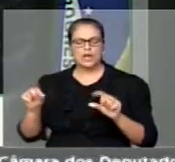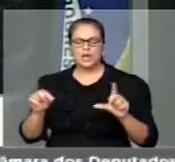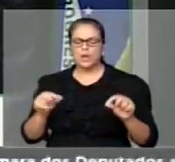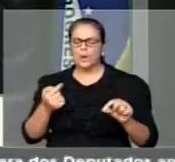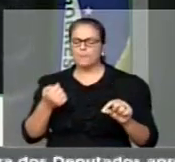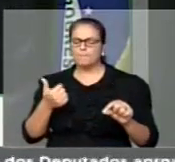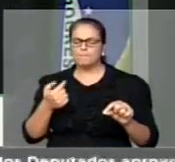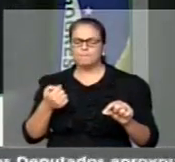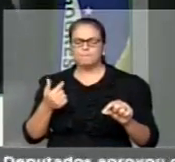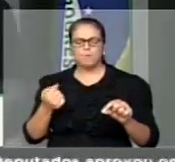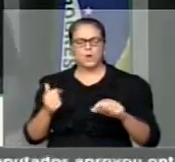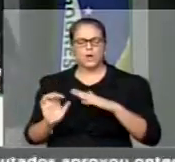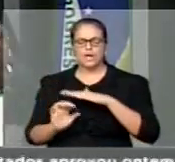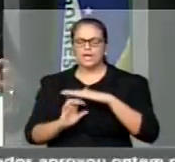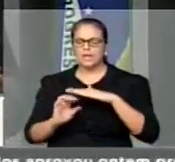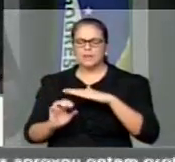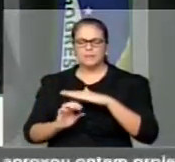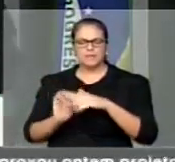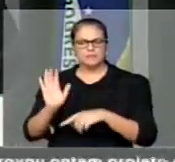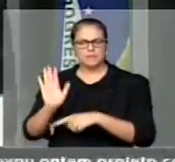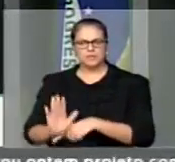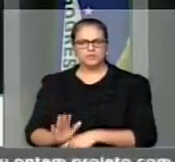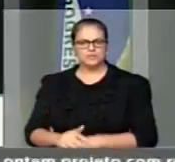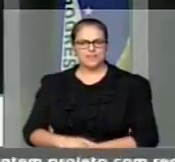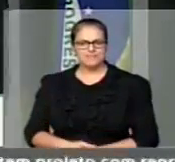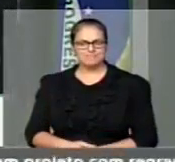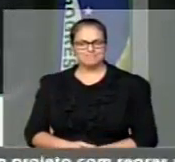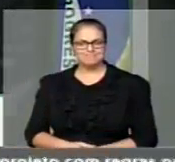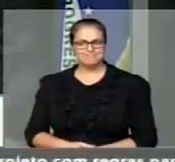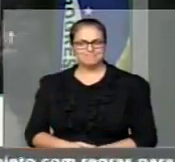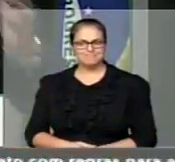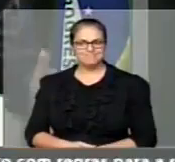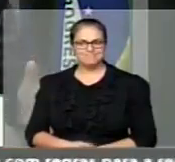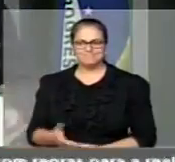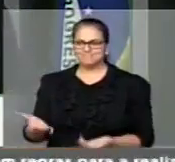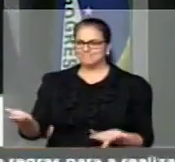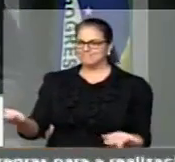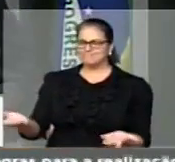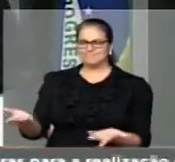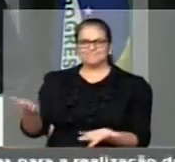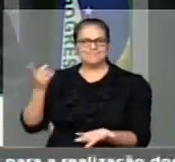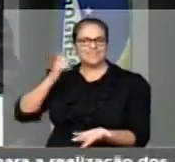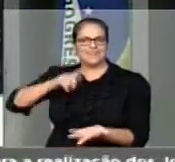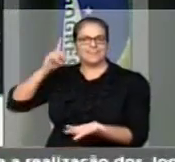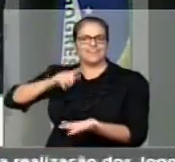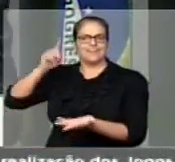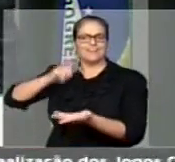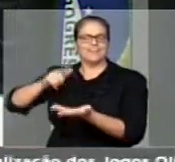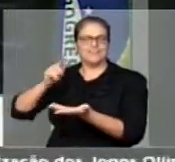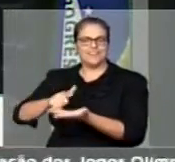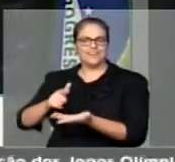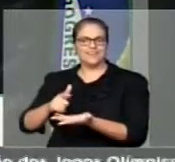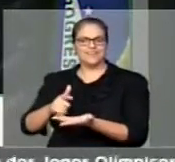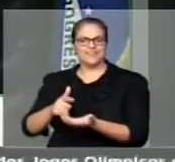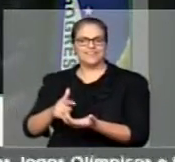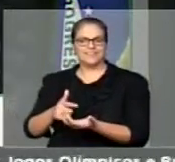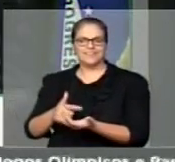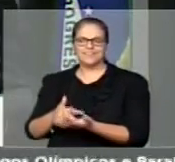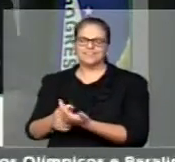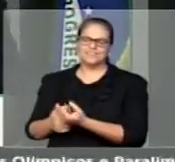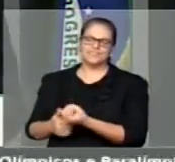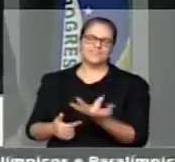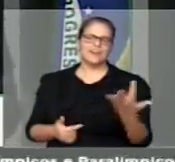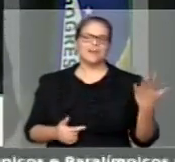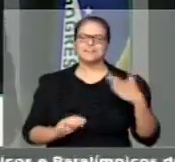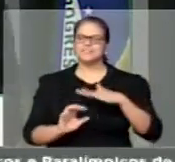campeãs nacionais. Elegeu poucos em detrimento de muitos com o dinheiro do brasileiro para que tornassem as grandes empresas brasileiras